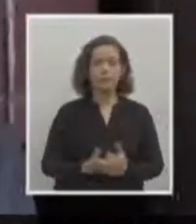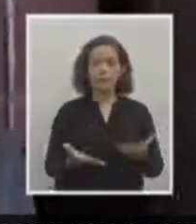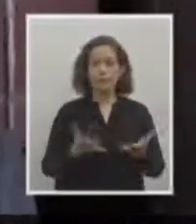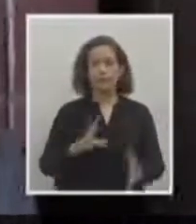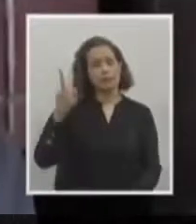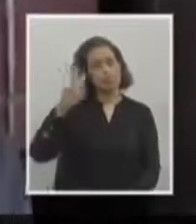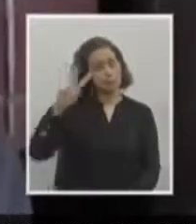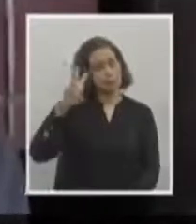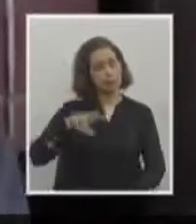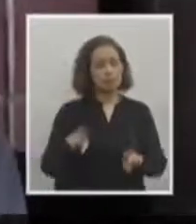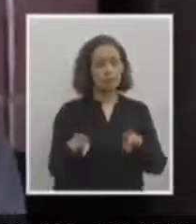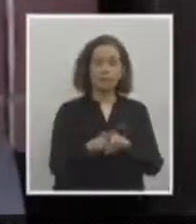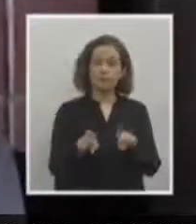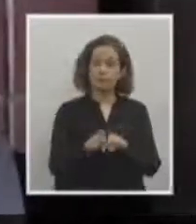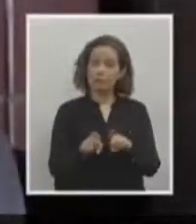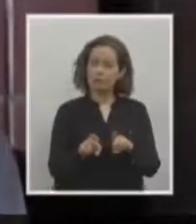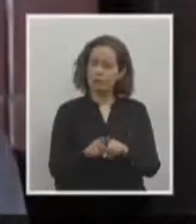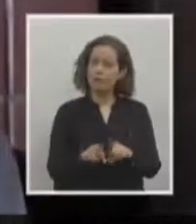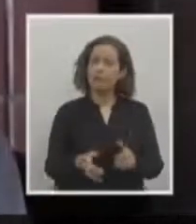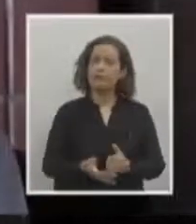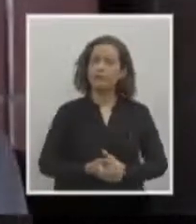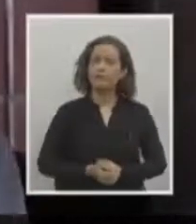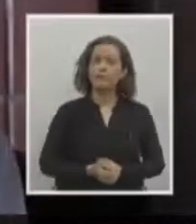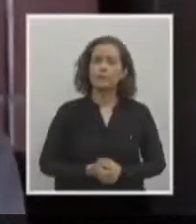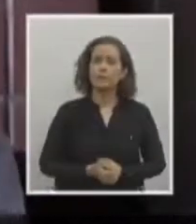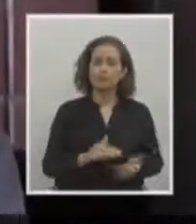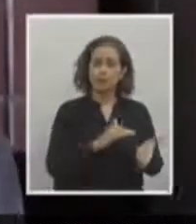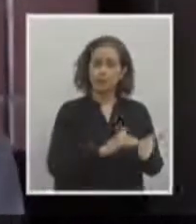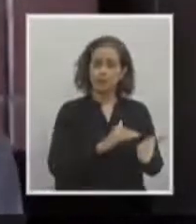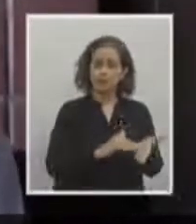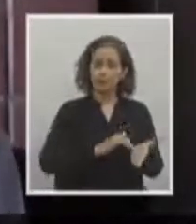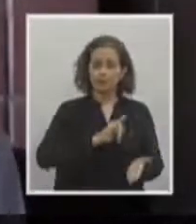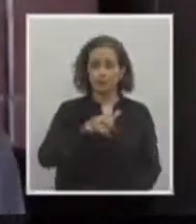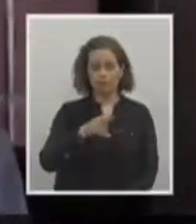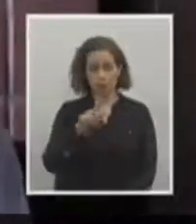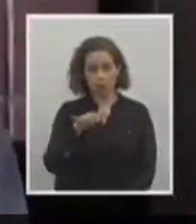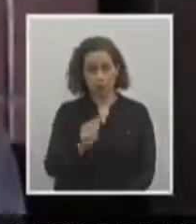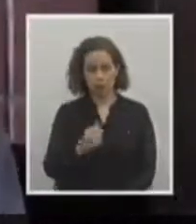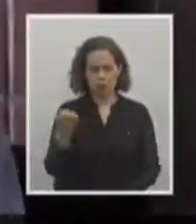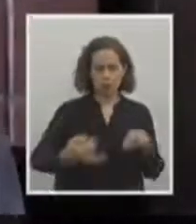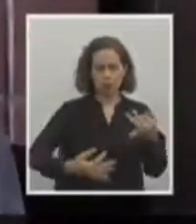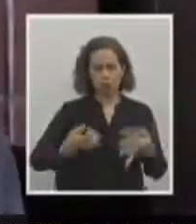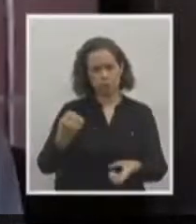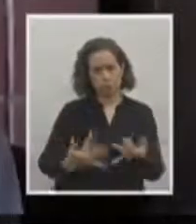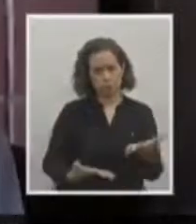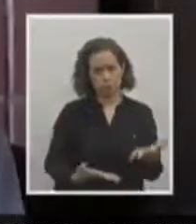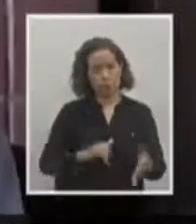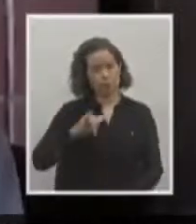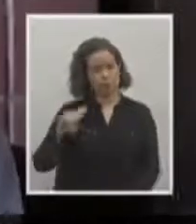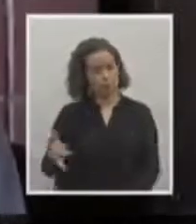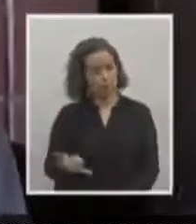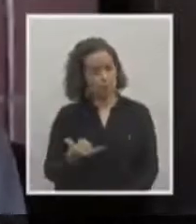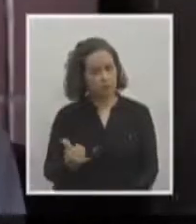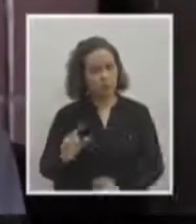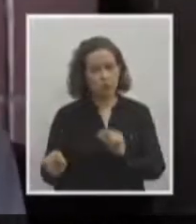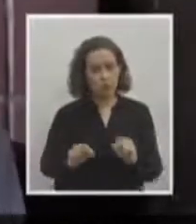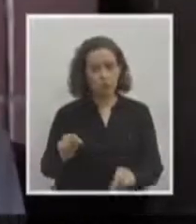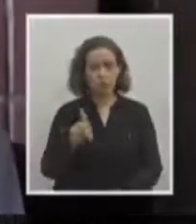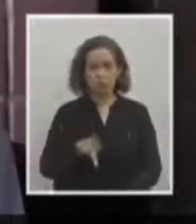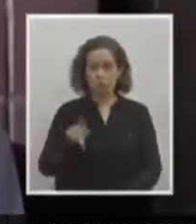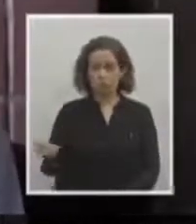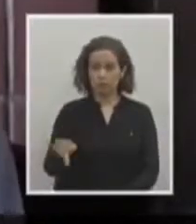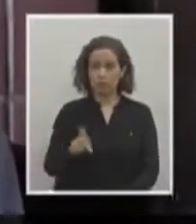também, pegando essa fala da secretária Júlia Santana, que o professor designado que exerce a